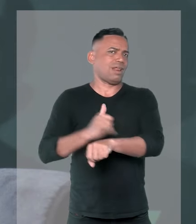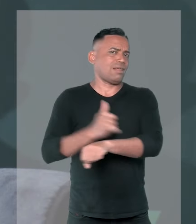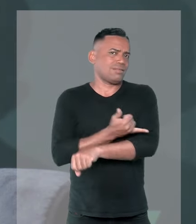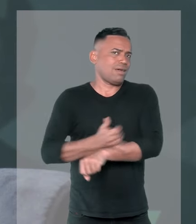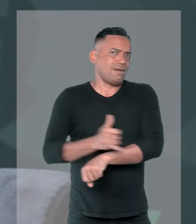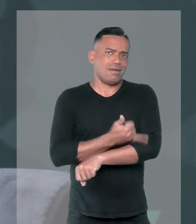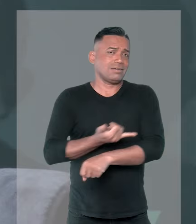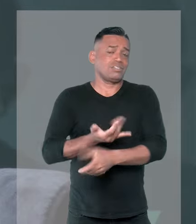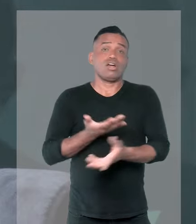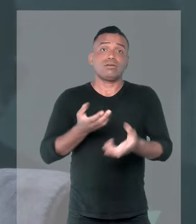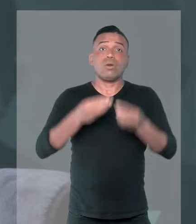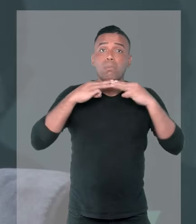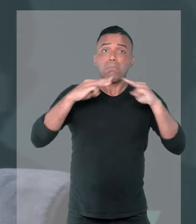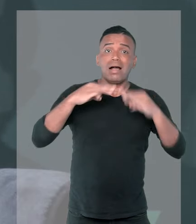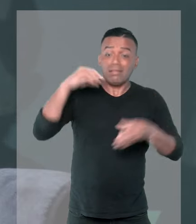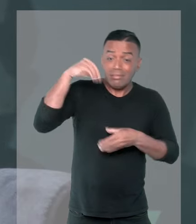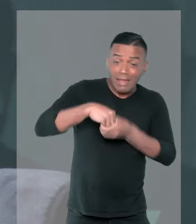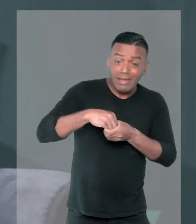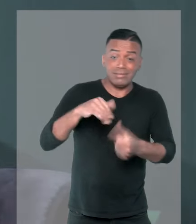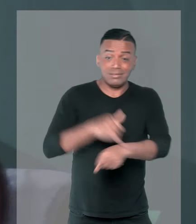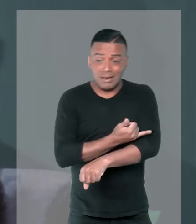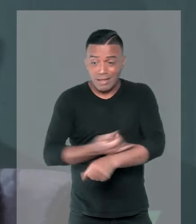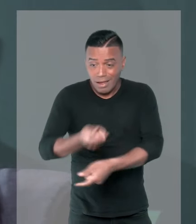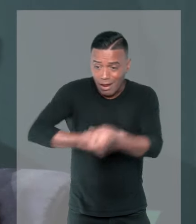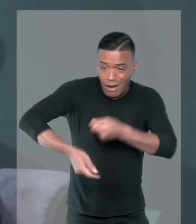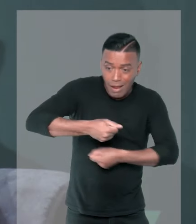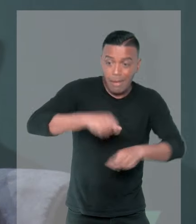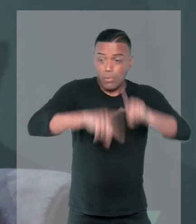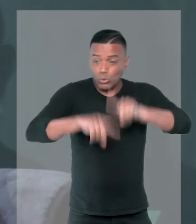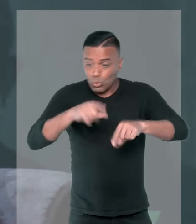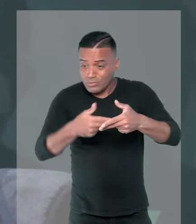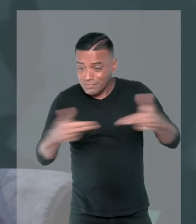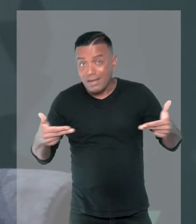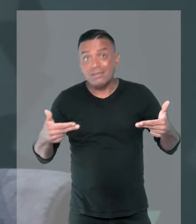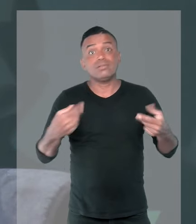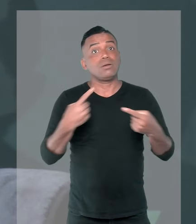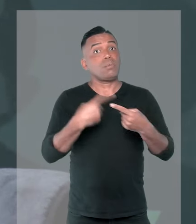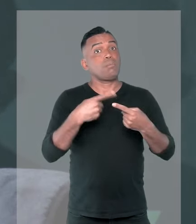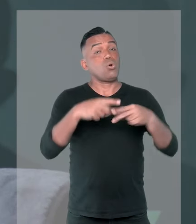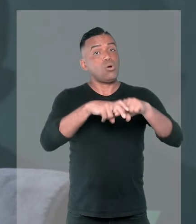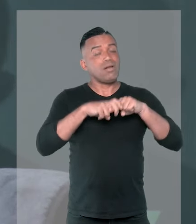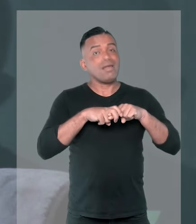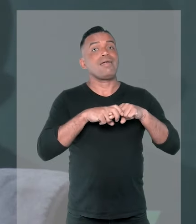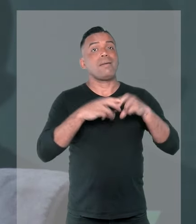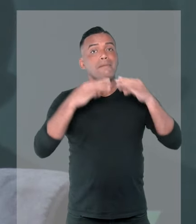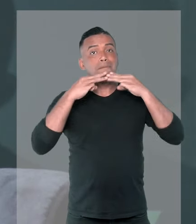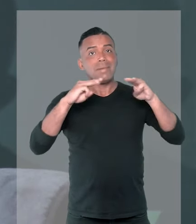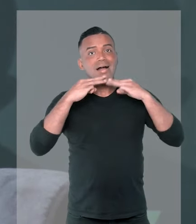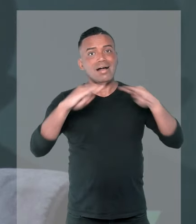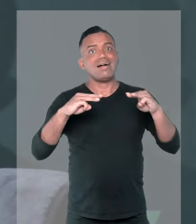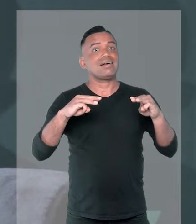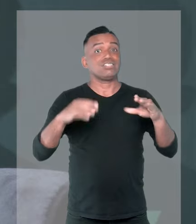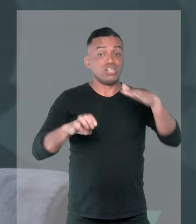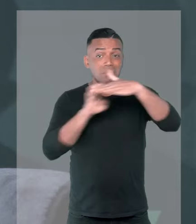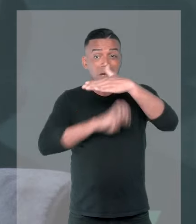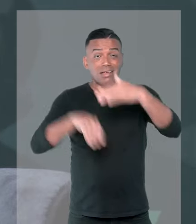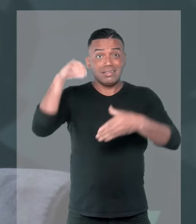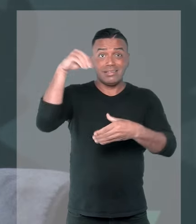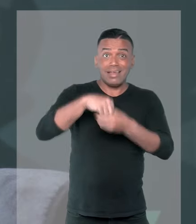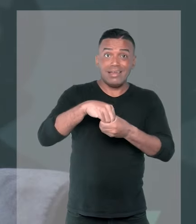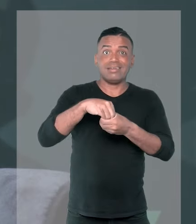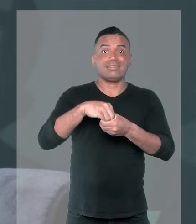é que a gente envolve o marketing na estratégia do negócio e dos produtos porque o marketing é o departamento de bolas quadradas da empresa né